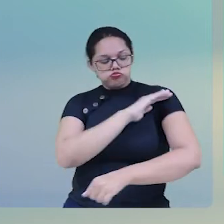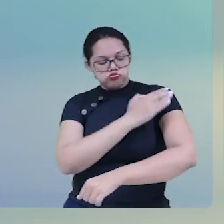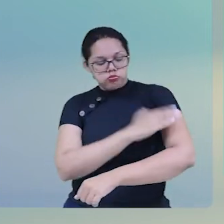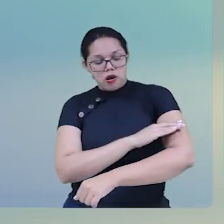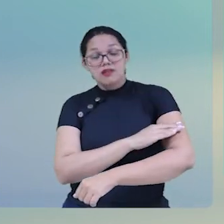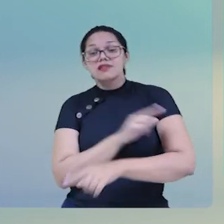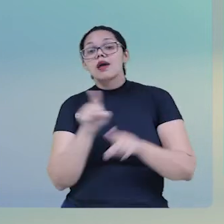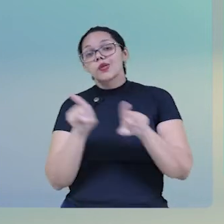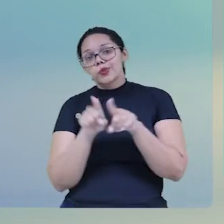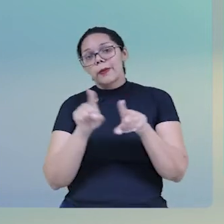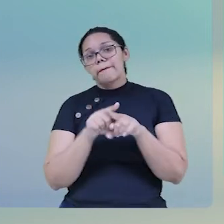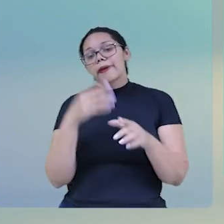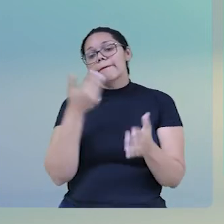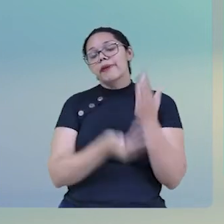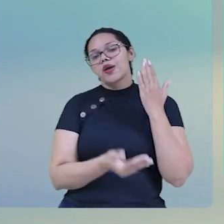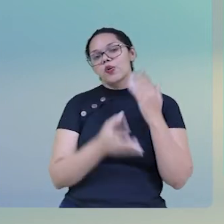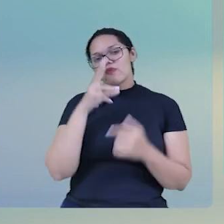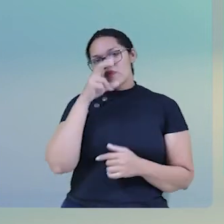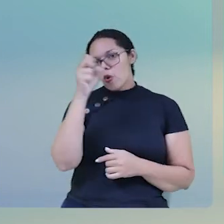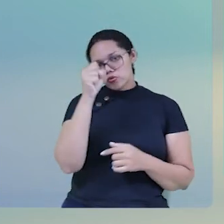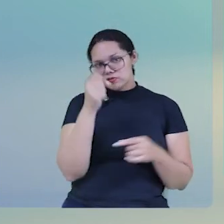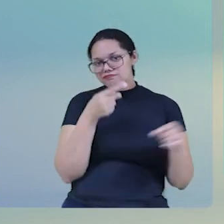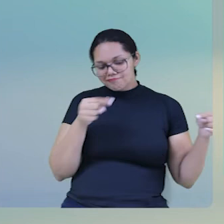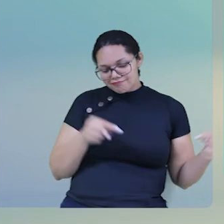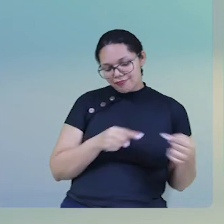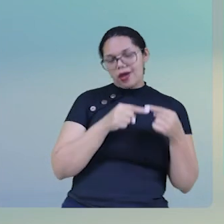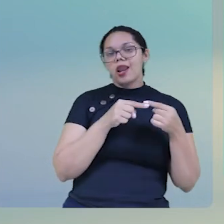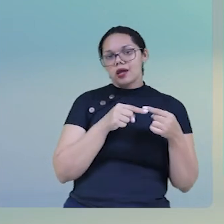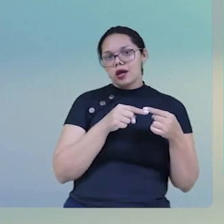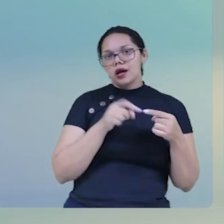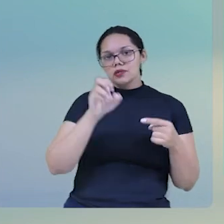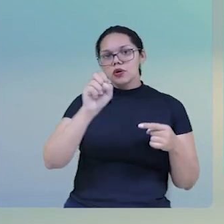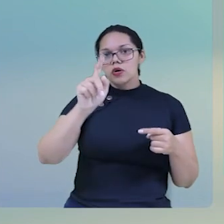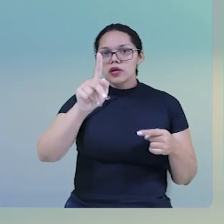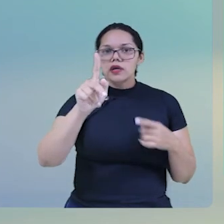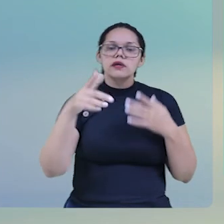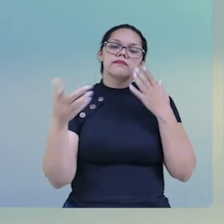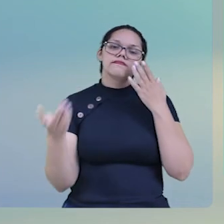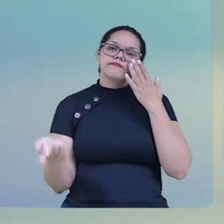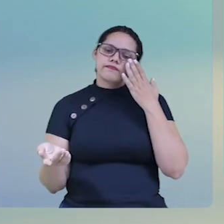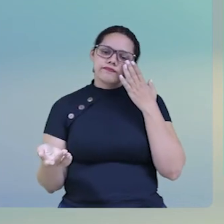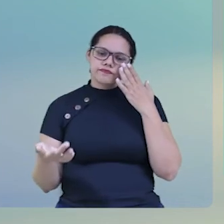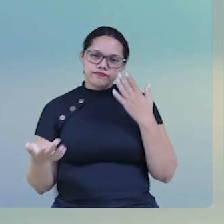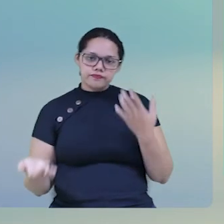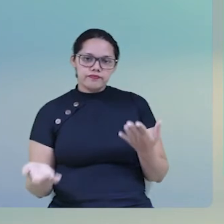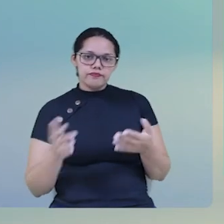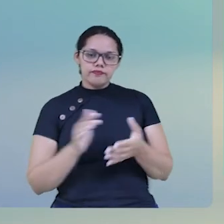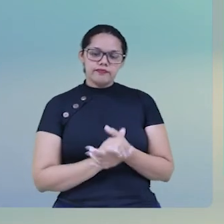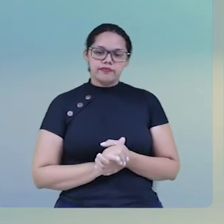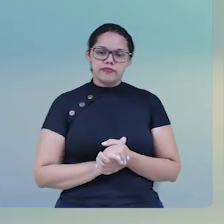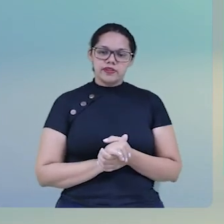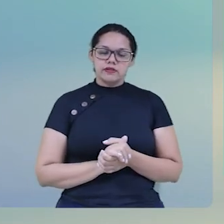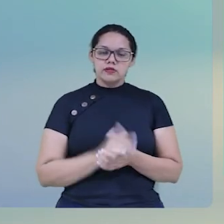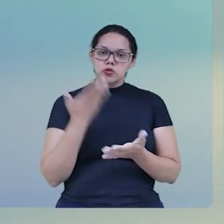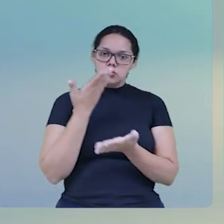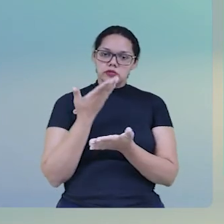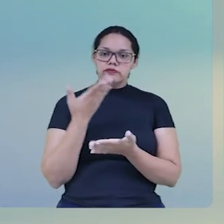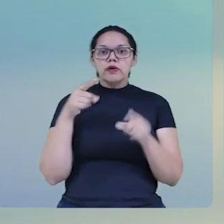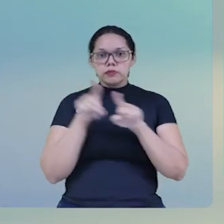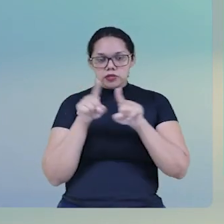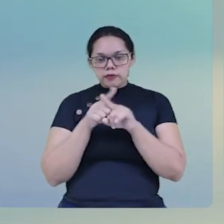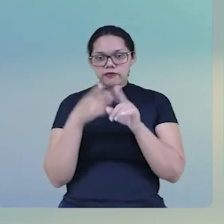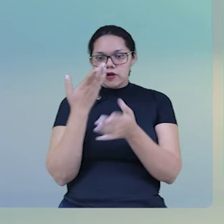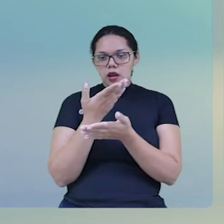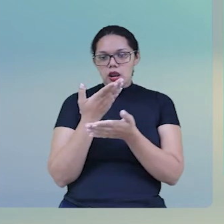força. Está tudo relacionado. Ok? Vamos lá. Os distúrbios, vamos falar também